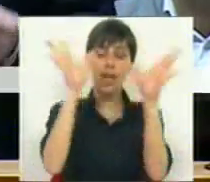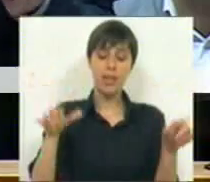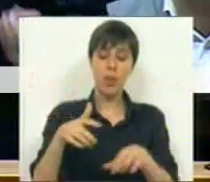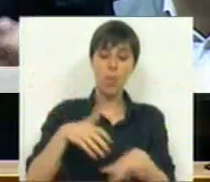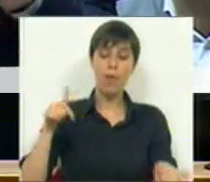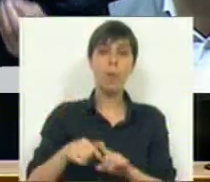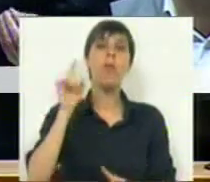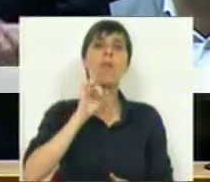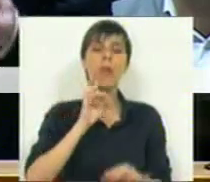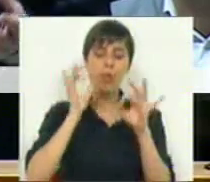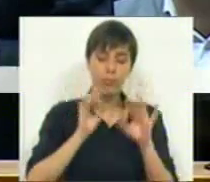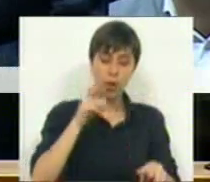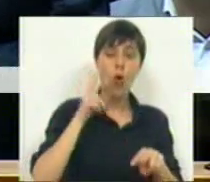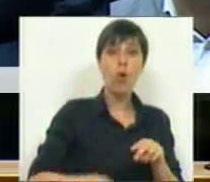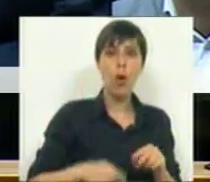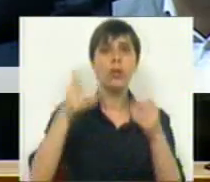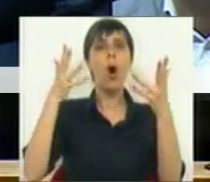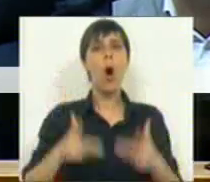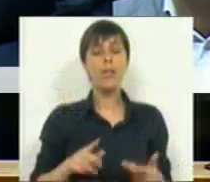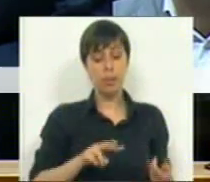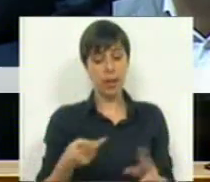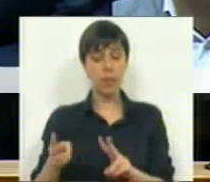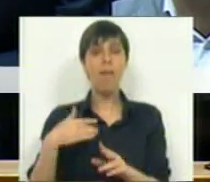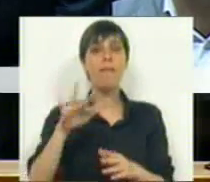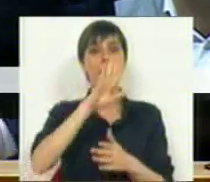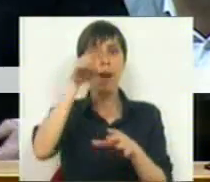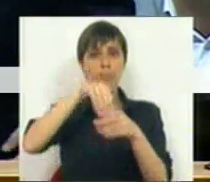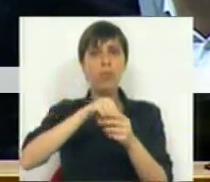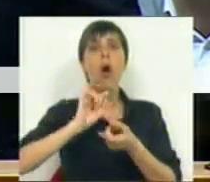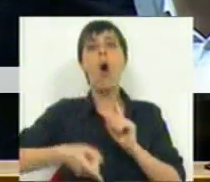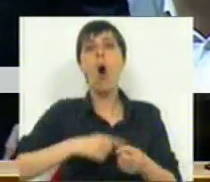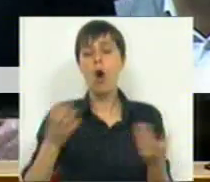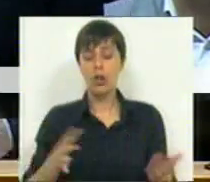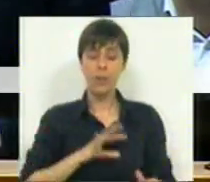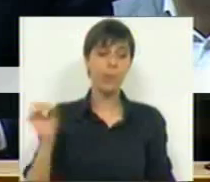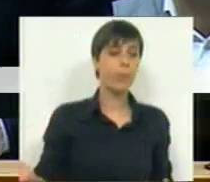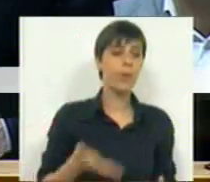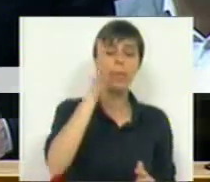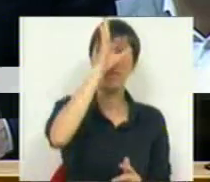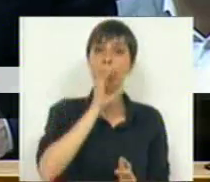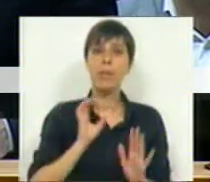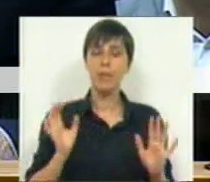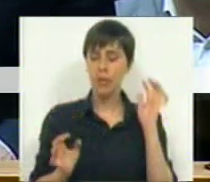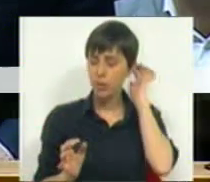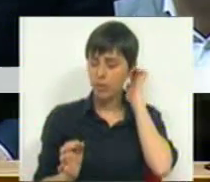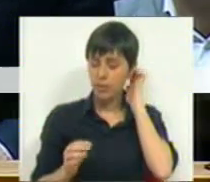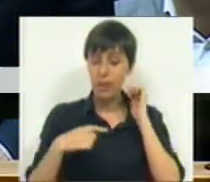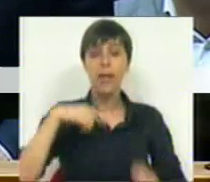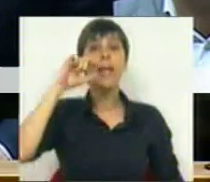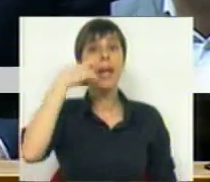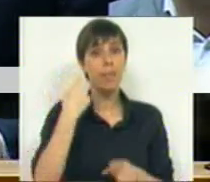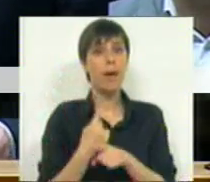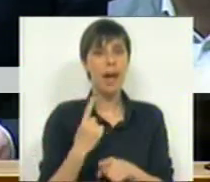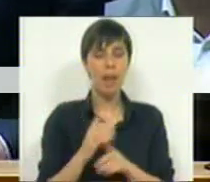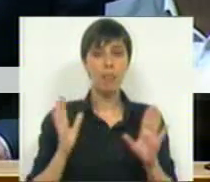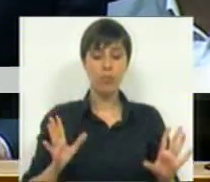Parlamento sobre o valor do corte que o orçamento retificativo vai incluir. Mas, Sr. Primeiro-Ministro, reparámos